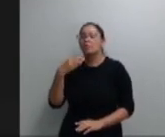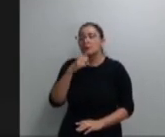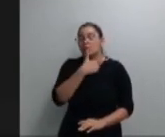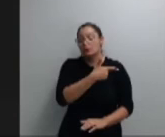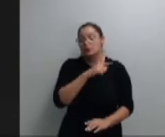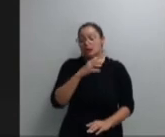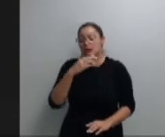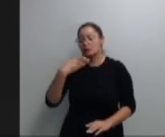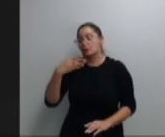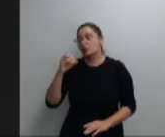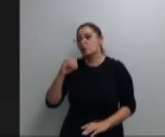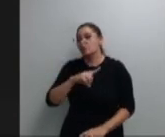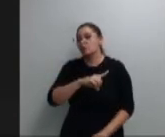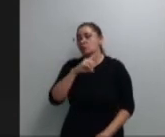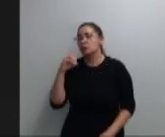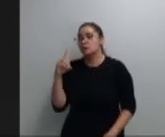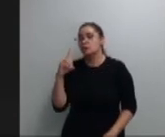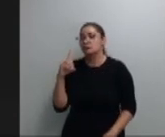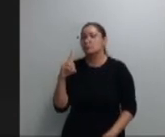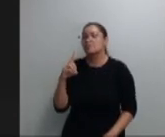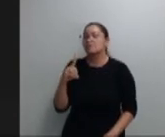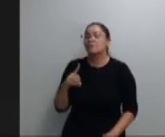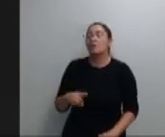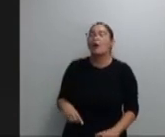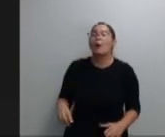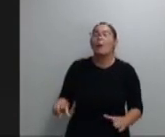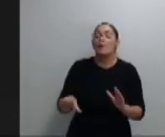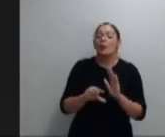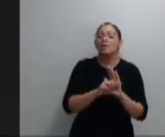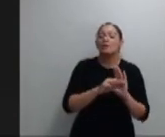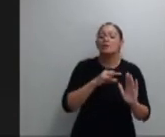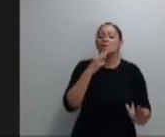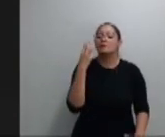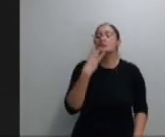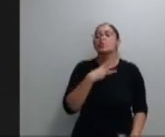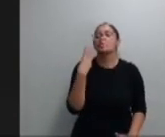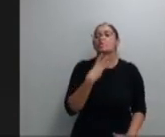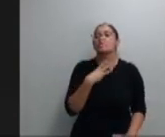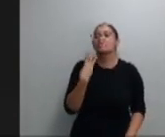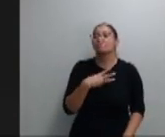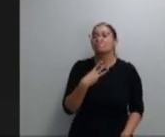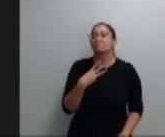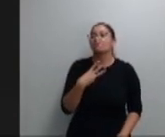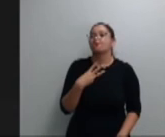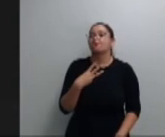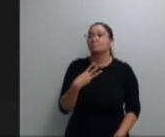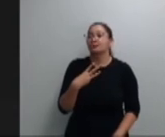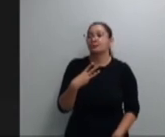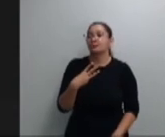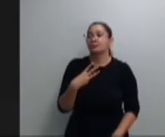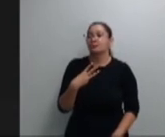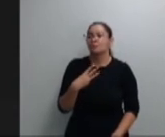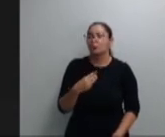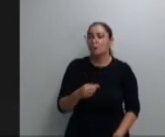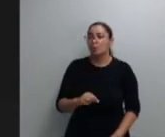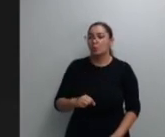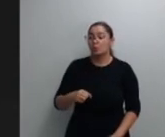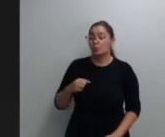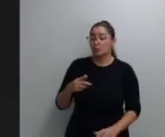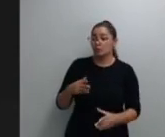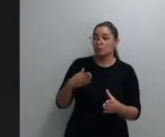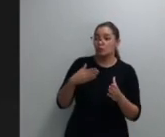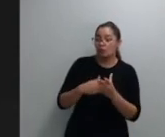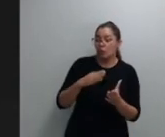petição ou de sua emenda e o parágrafo terceiro acrescenta os atos que se subsumirem ao disposto no capte desse